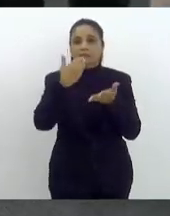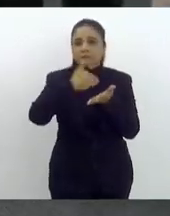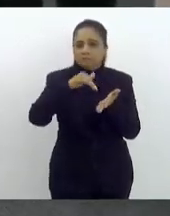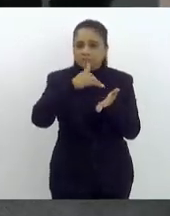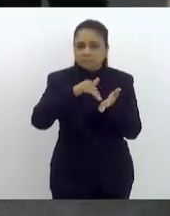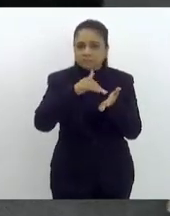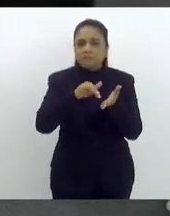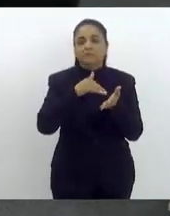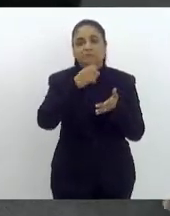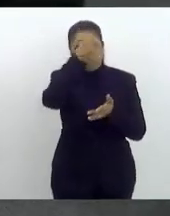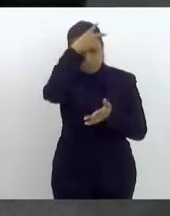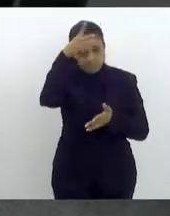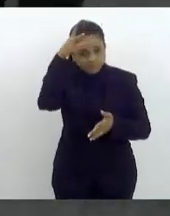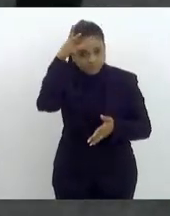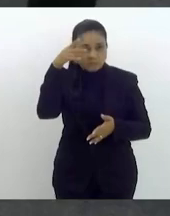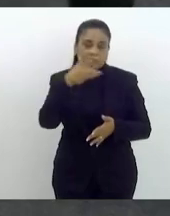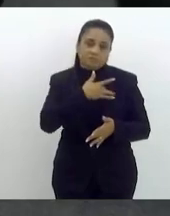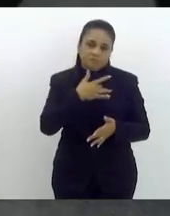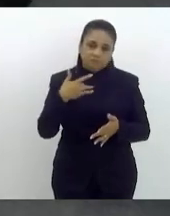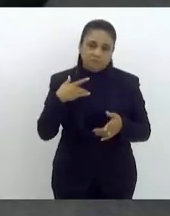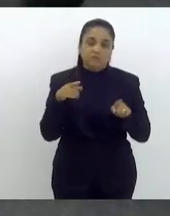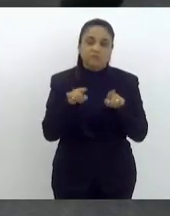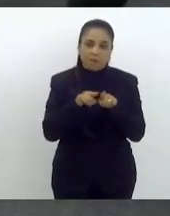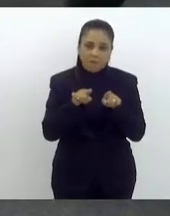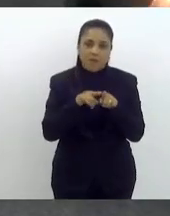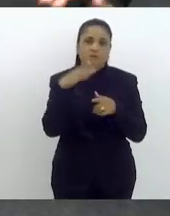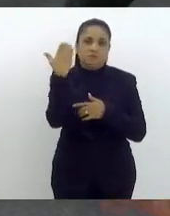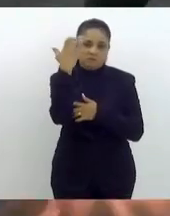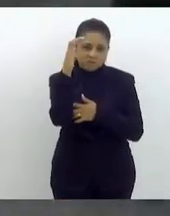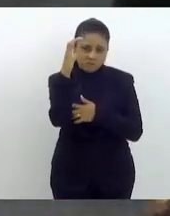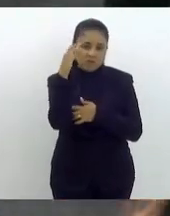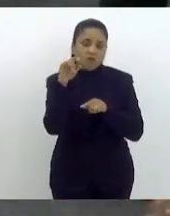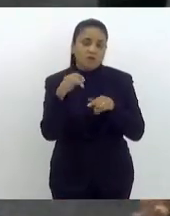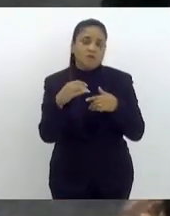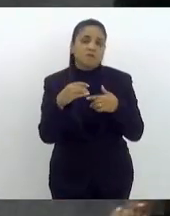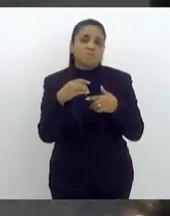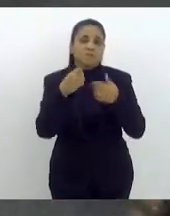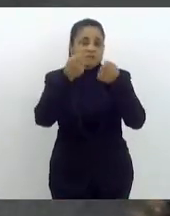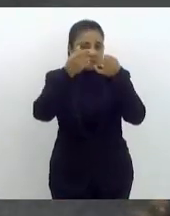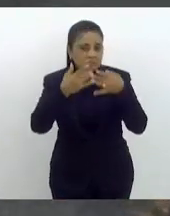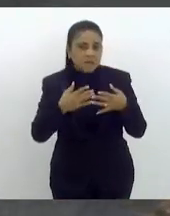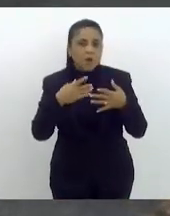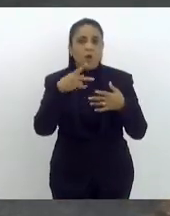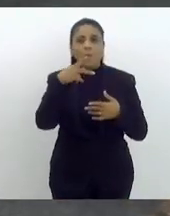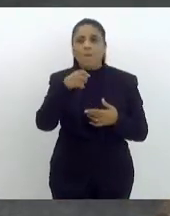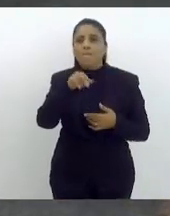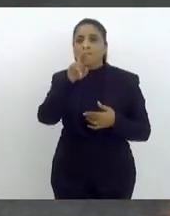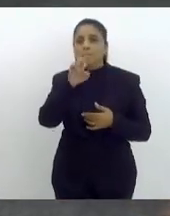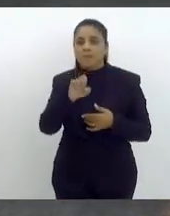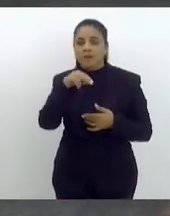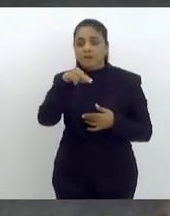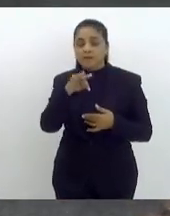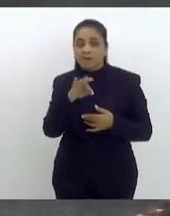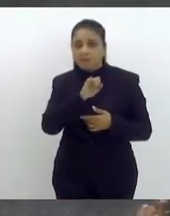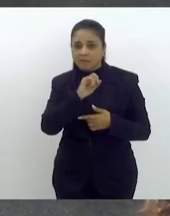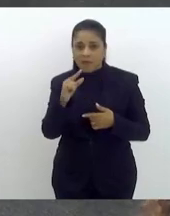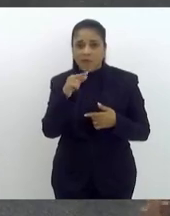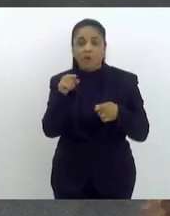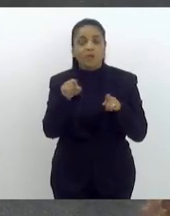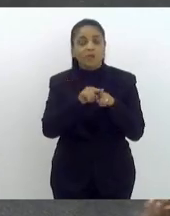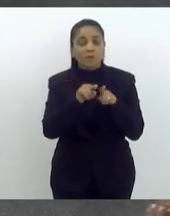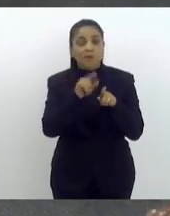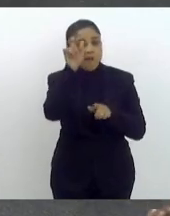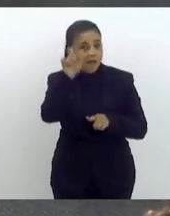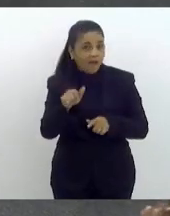de Saúde de Niterói justamente para que a gente possa falar sobre o pré-natal e como essa mulher que chega na